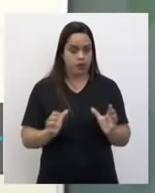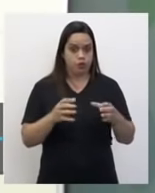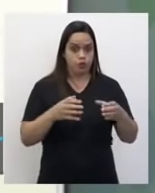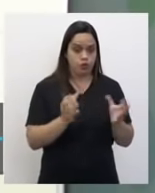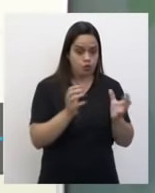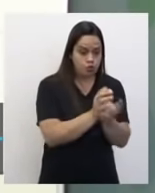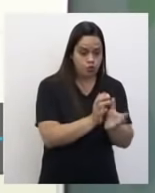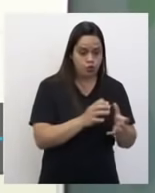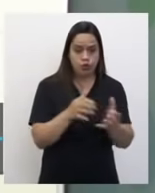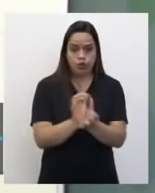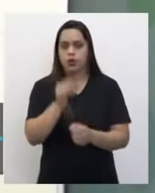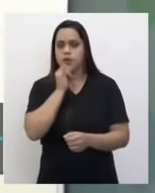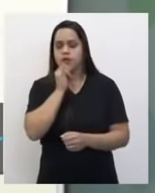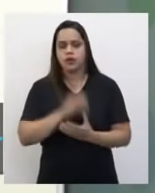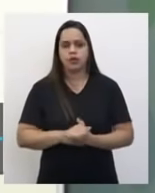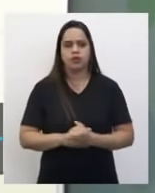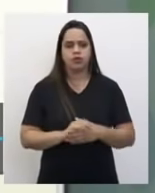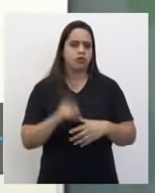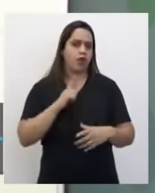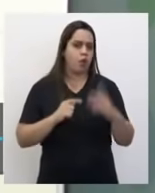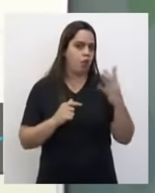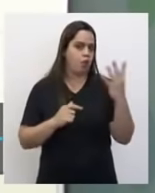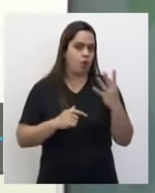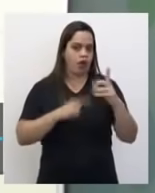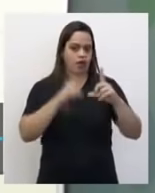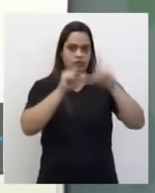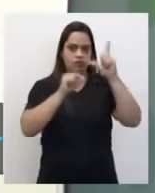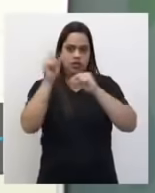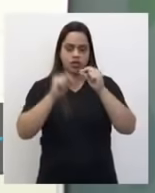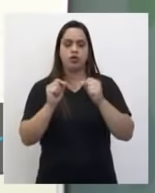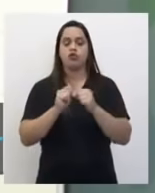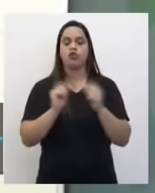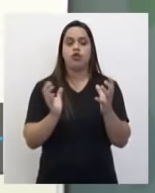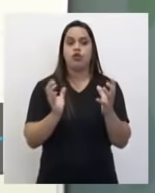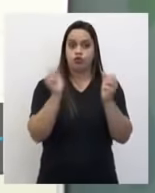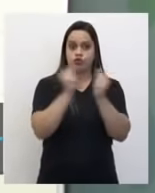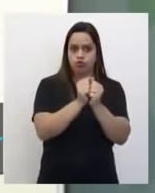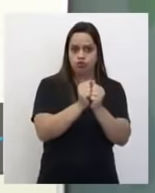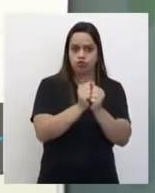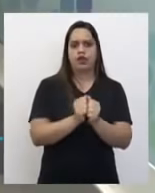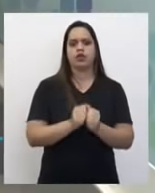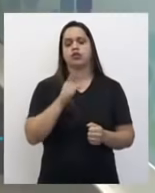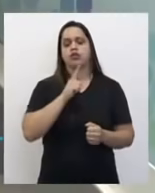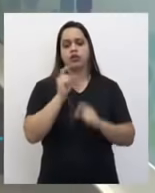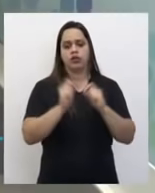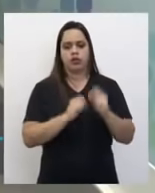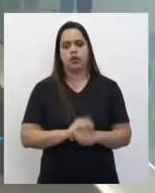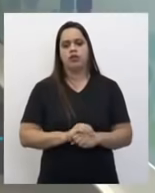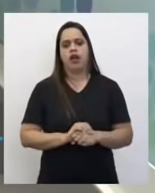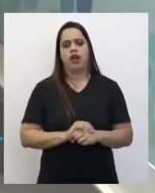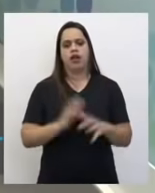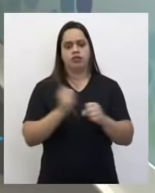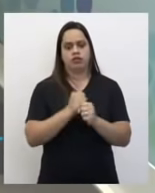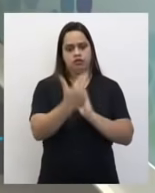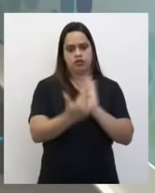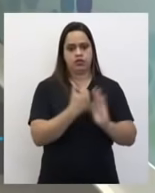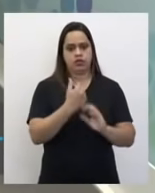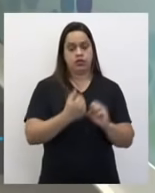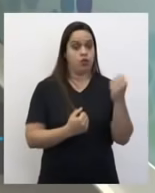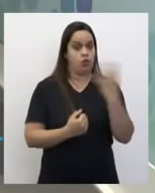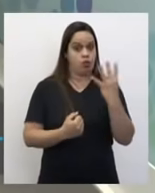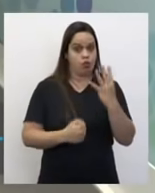Então, eu tenho quatro estrelas. Como eu vou contar elas? Eu vou juntar. Então, eu tenho quatro. Então é uma, duas,